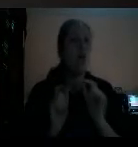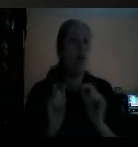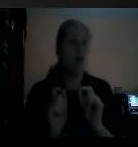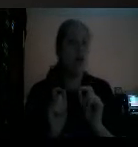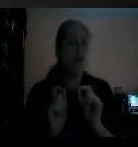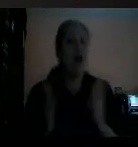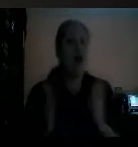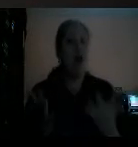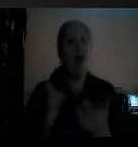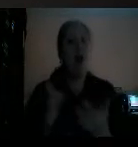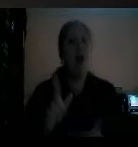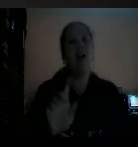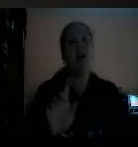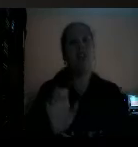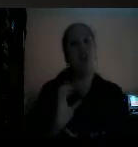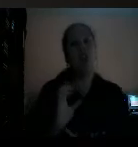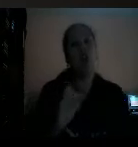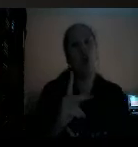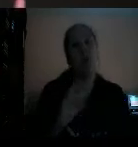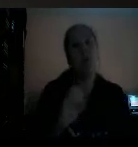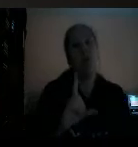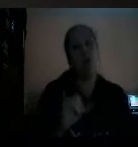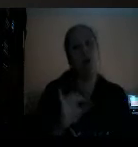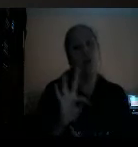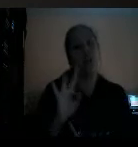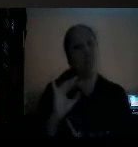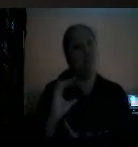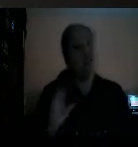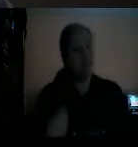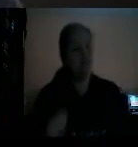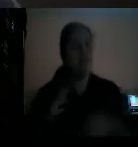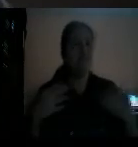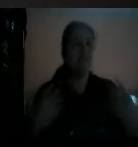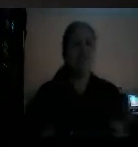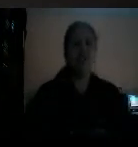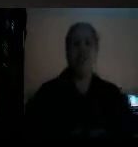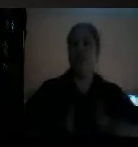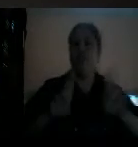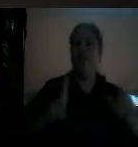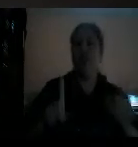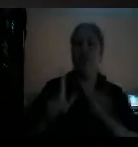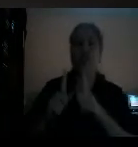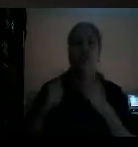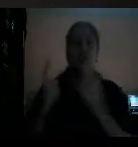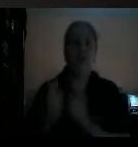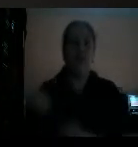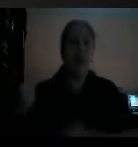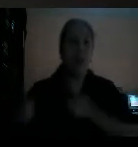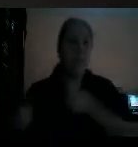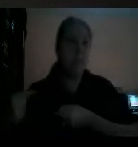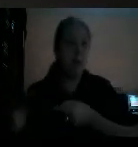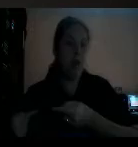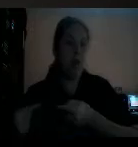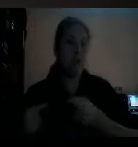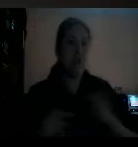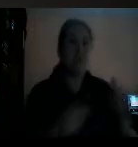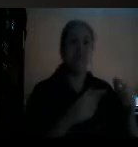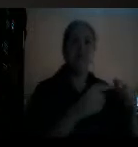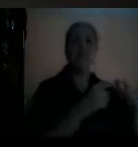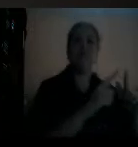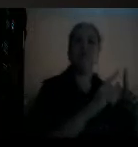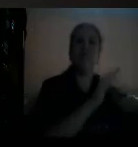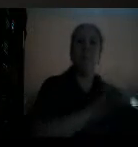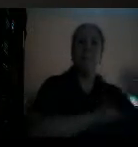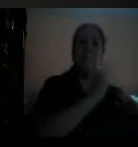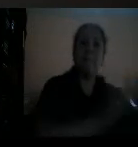momento, diferenciamos a geografia política da geopolítica. Falamos do Ratio, falamos do espaço vital, determinismo